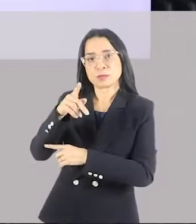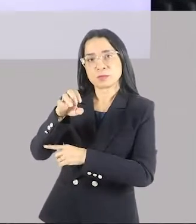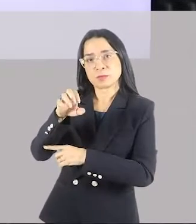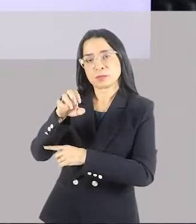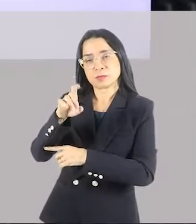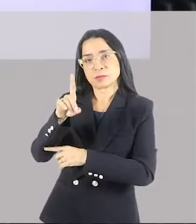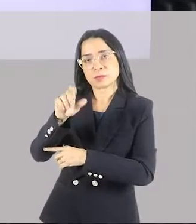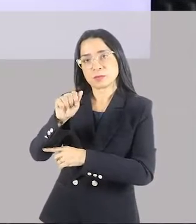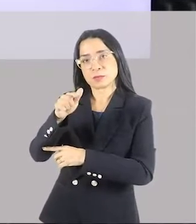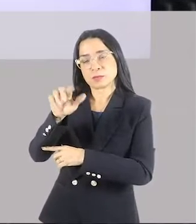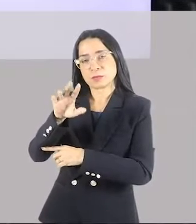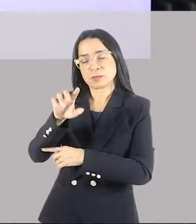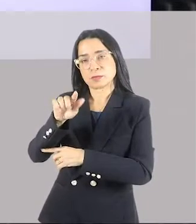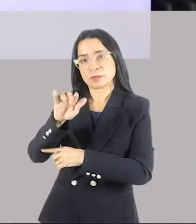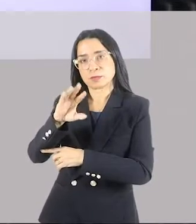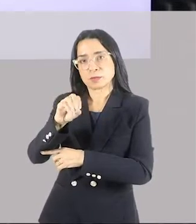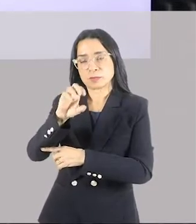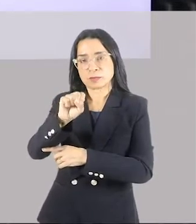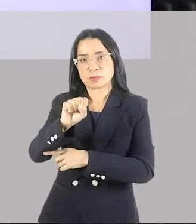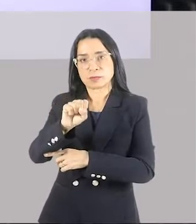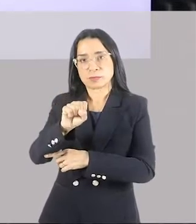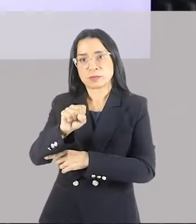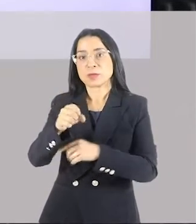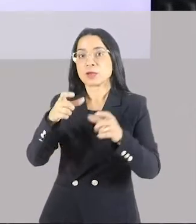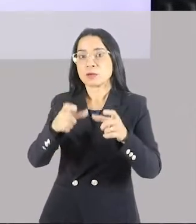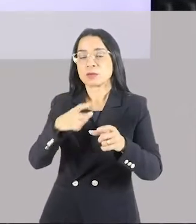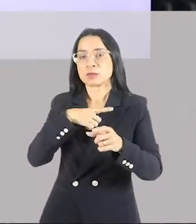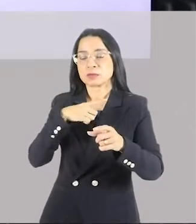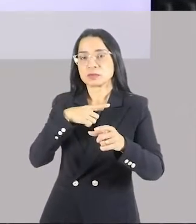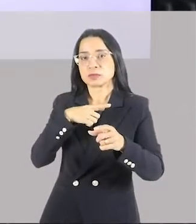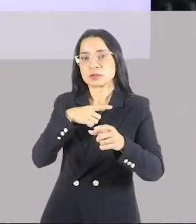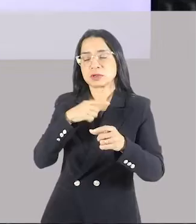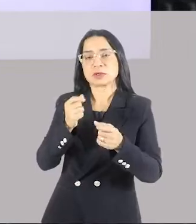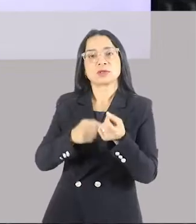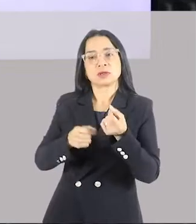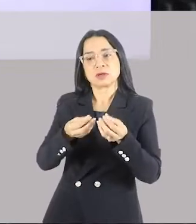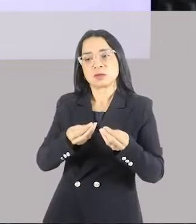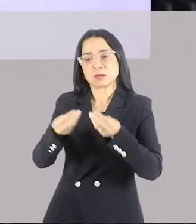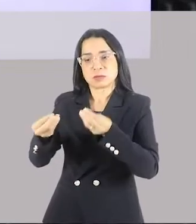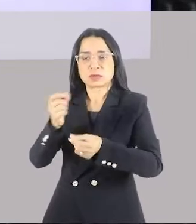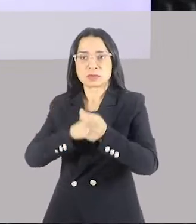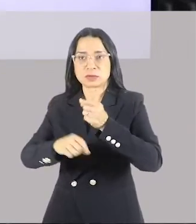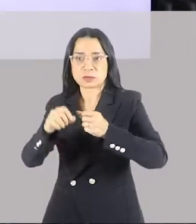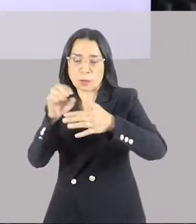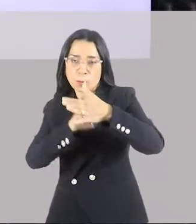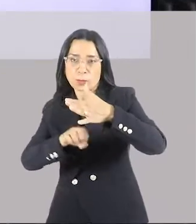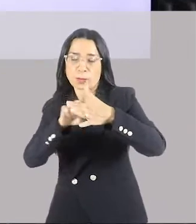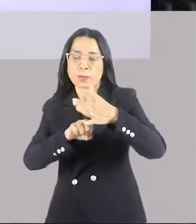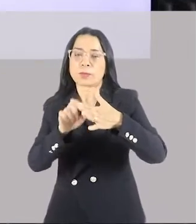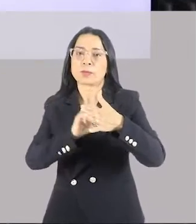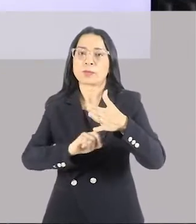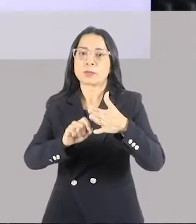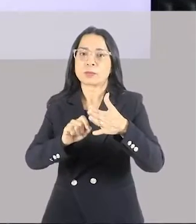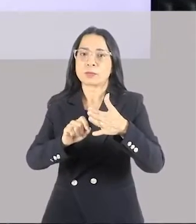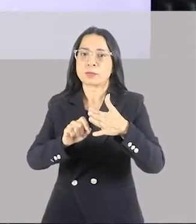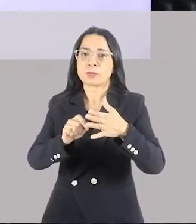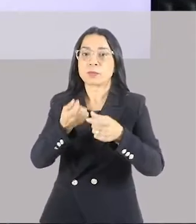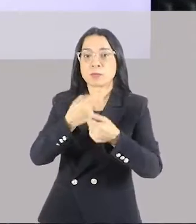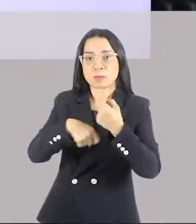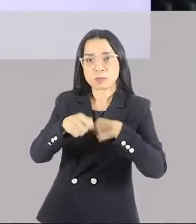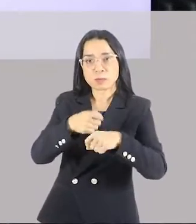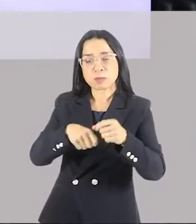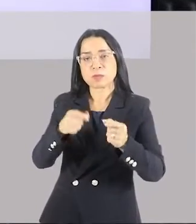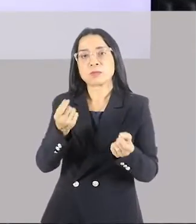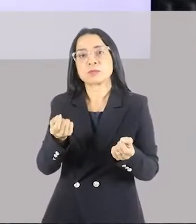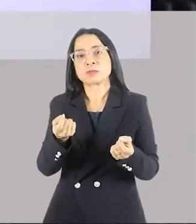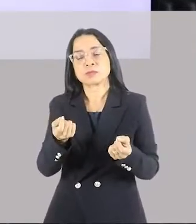o caso das vias públicas, em que você faz uma concessão para que uma empresa privada